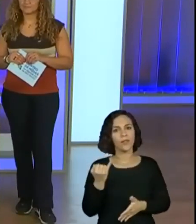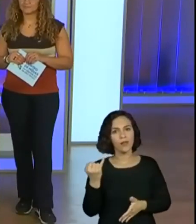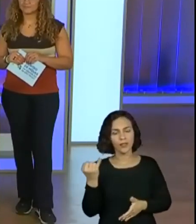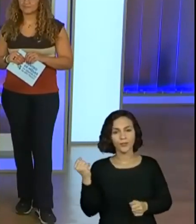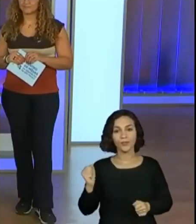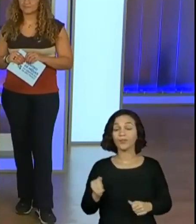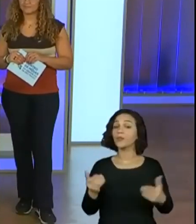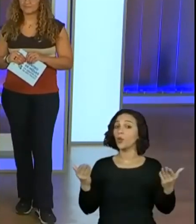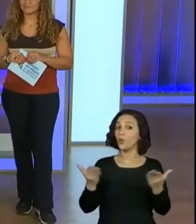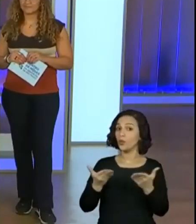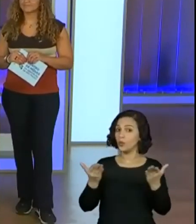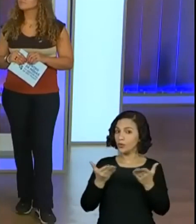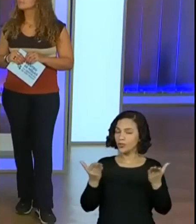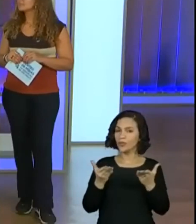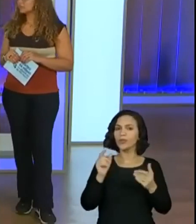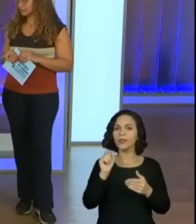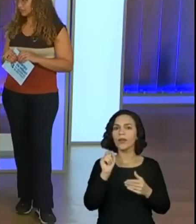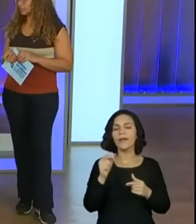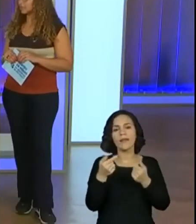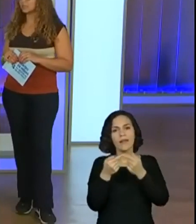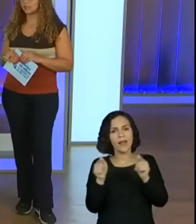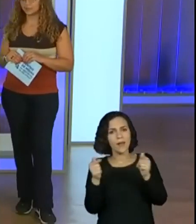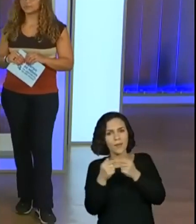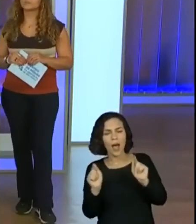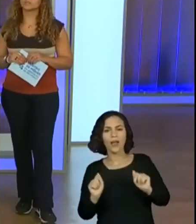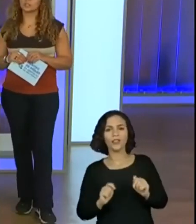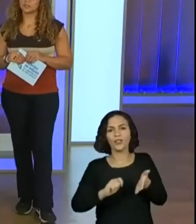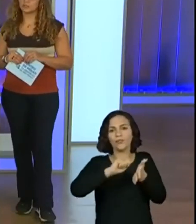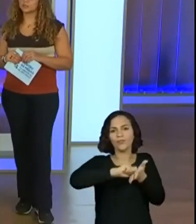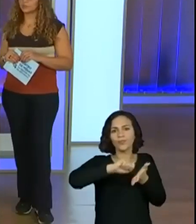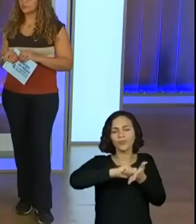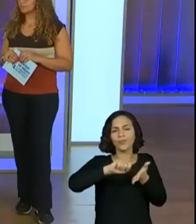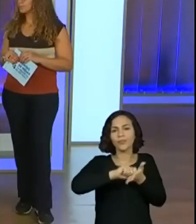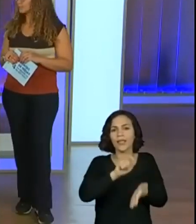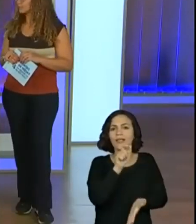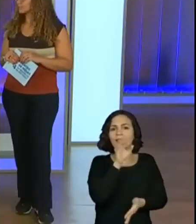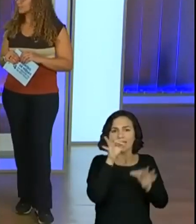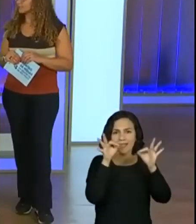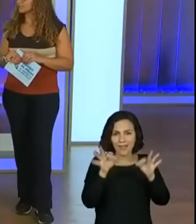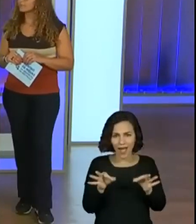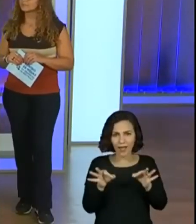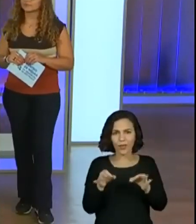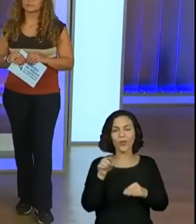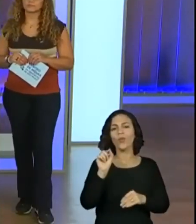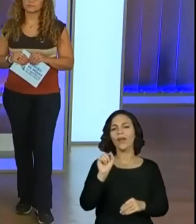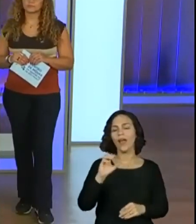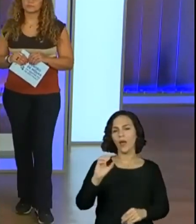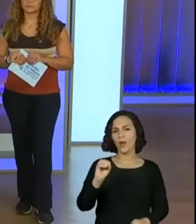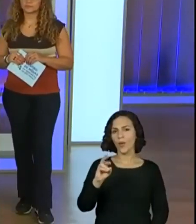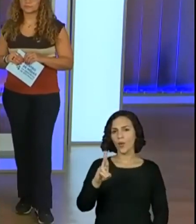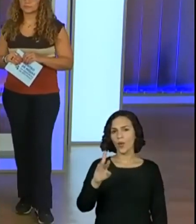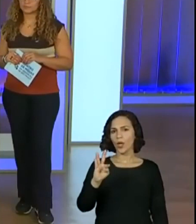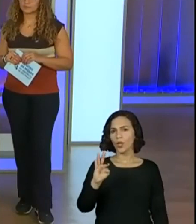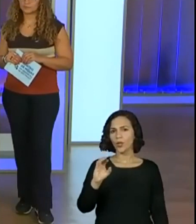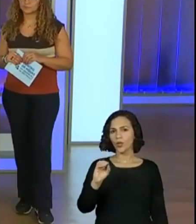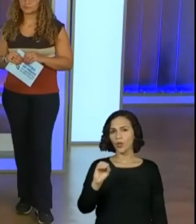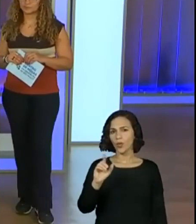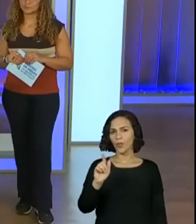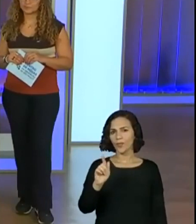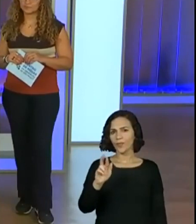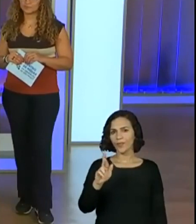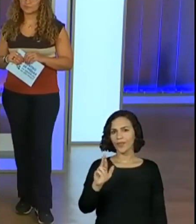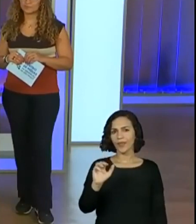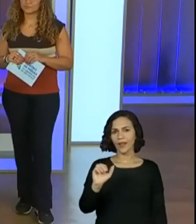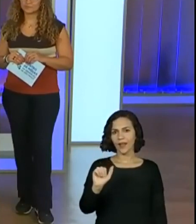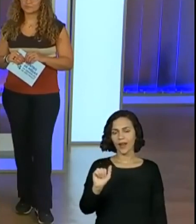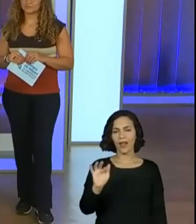pouquinho aí para o lado, né, da gramática, da ortografia, na verdade. Isso. Eu vou ler a habilidade daqui a pouquinho. E as professoras e professores, não